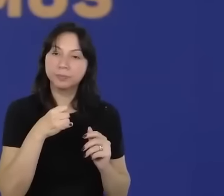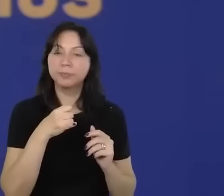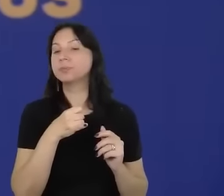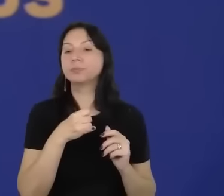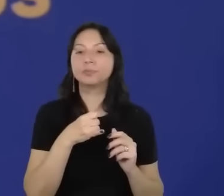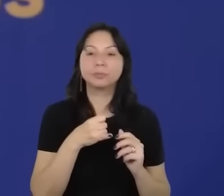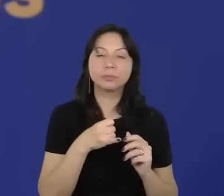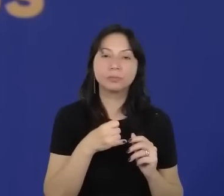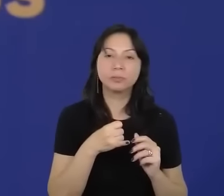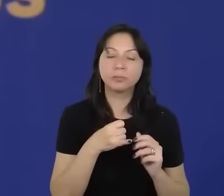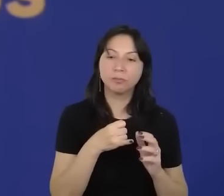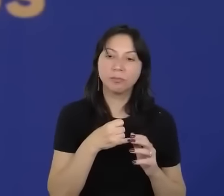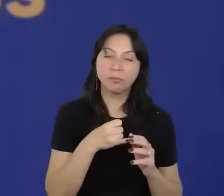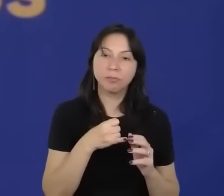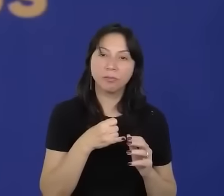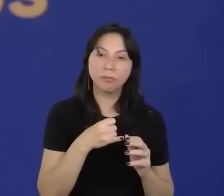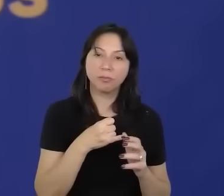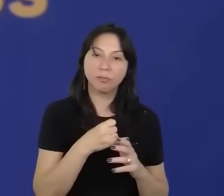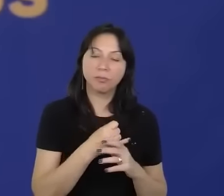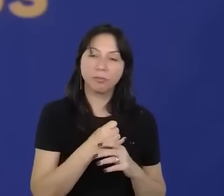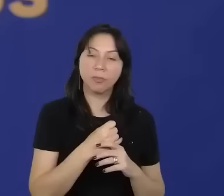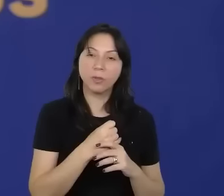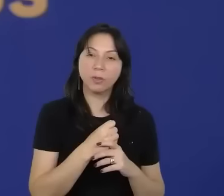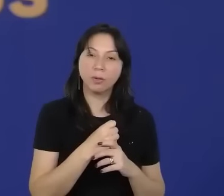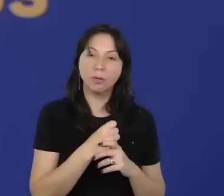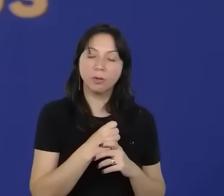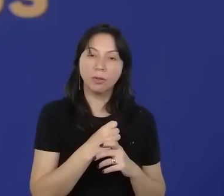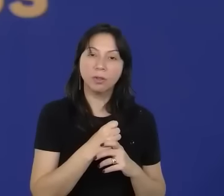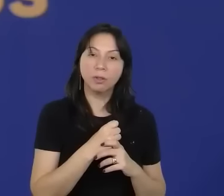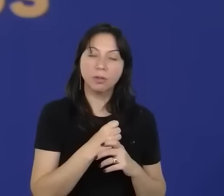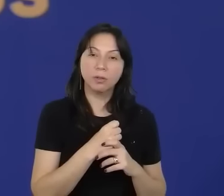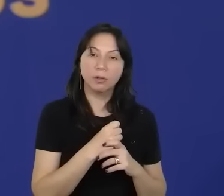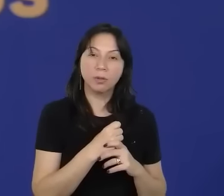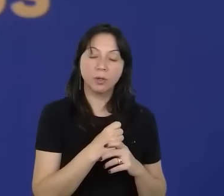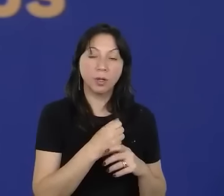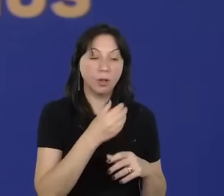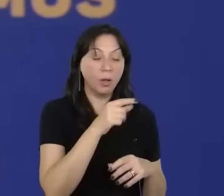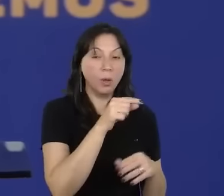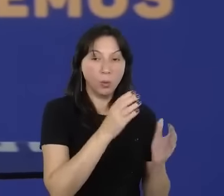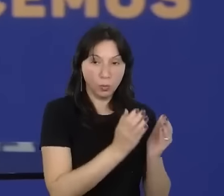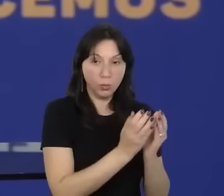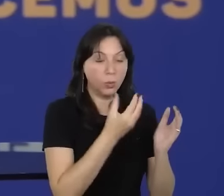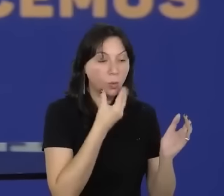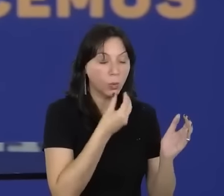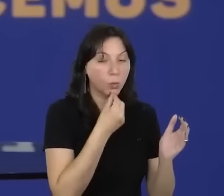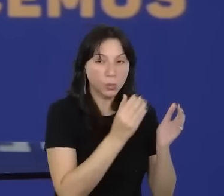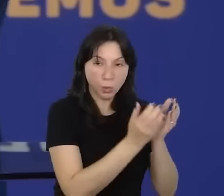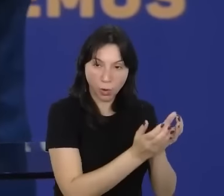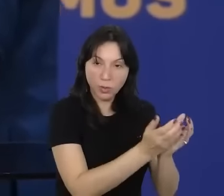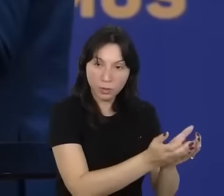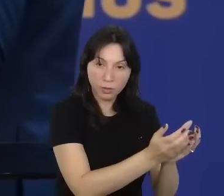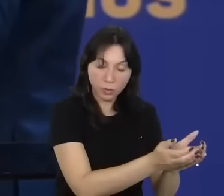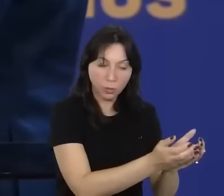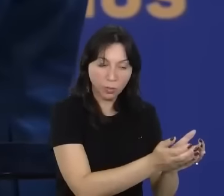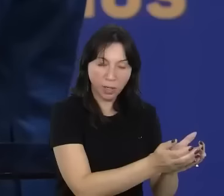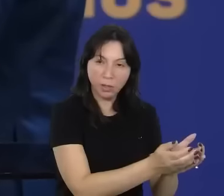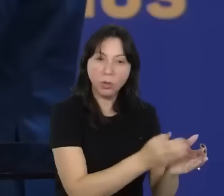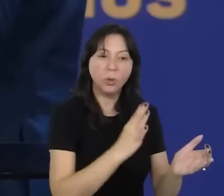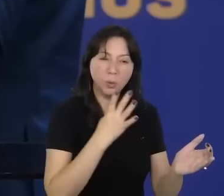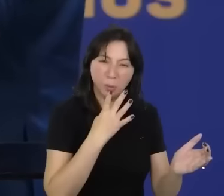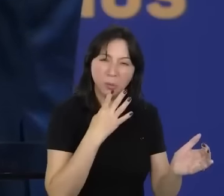já eram apóstolos de Jesus Claro que sim aqueles homens já tinham visto Jesus fazer milagres eles tinham acabado de sair de um